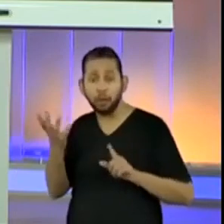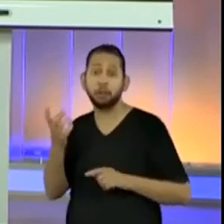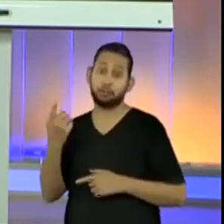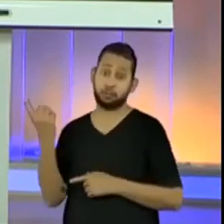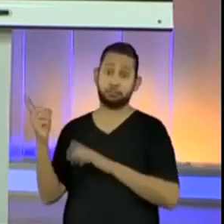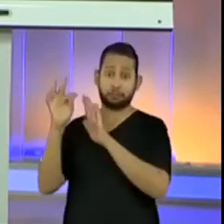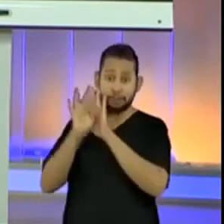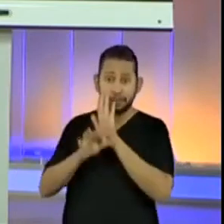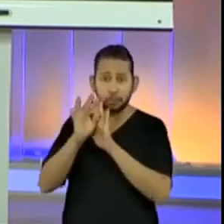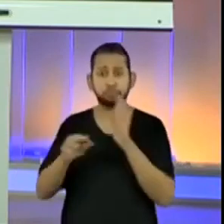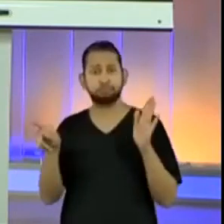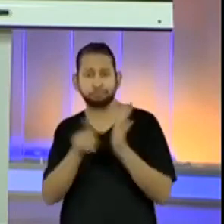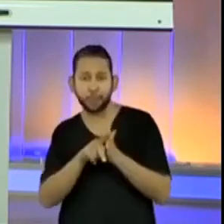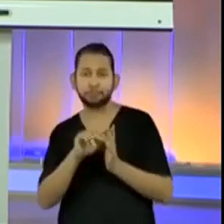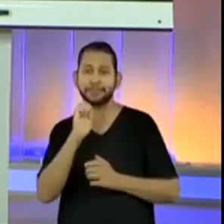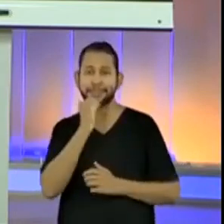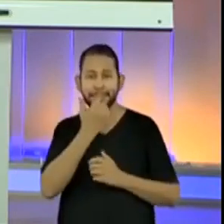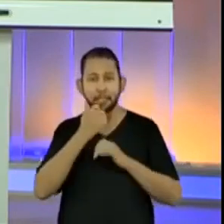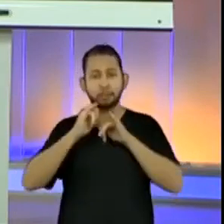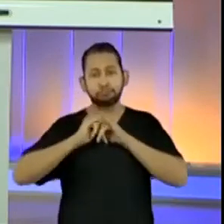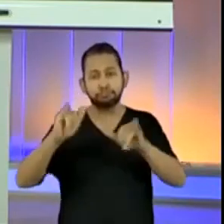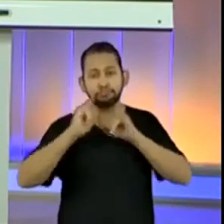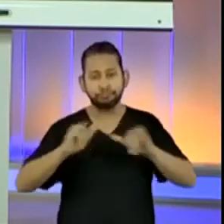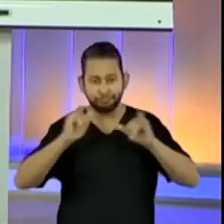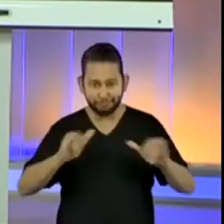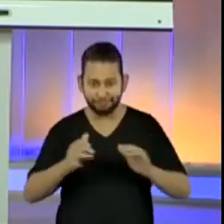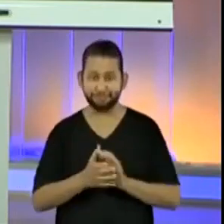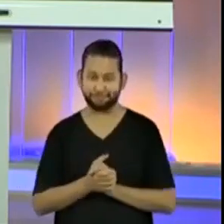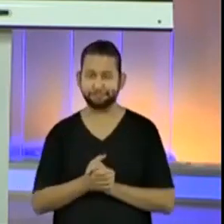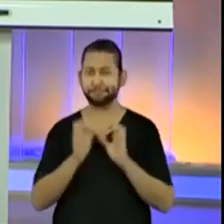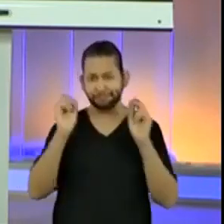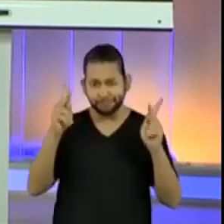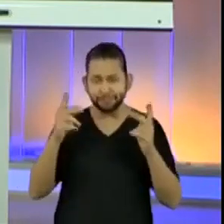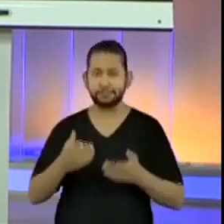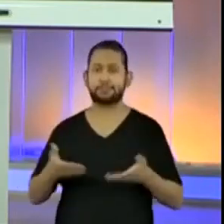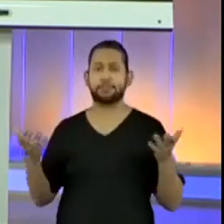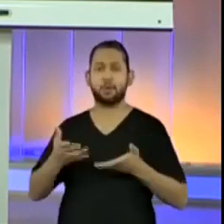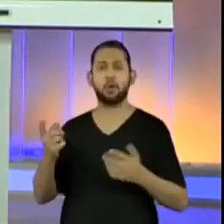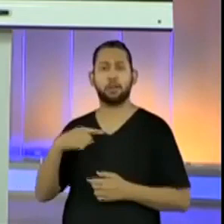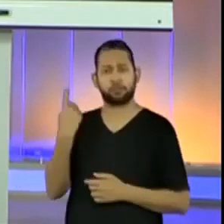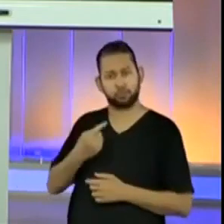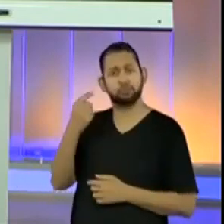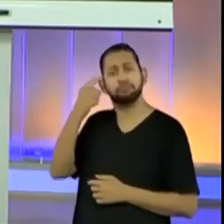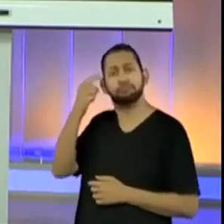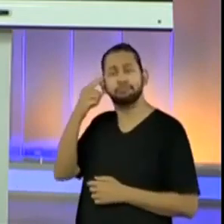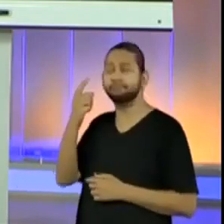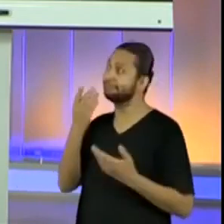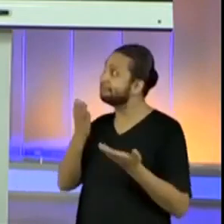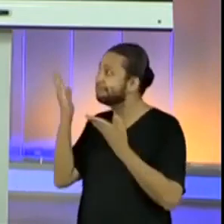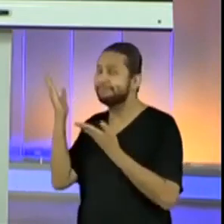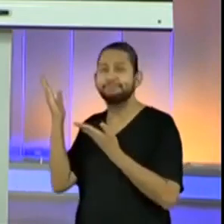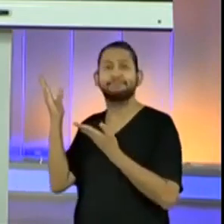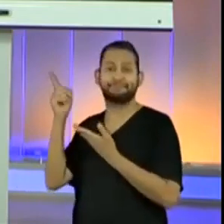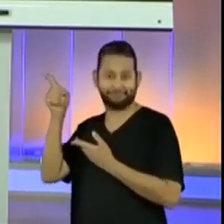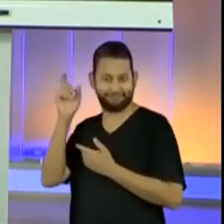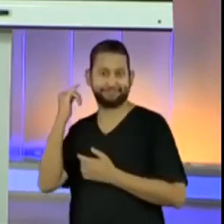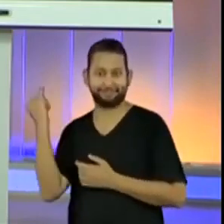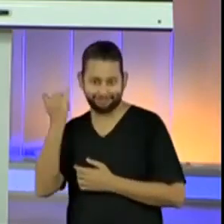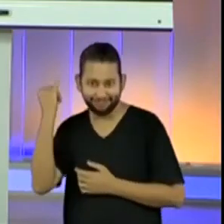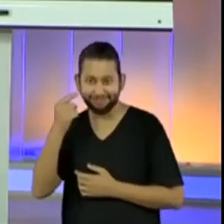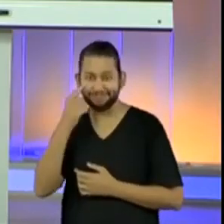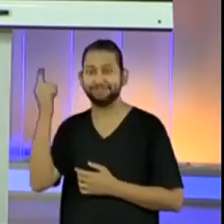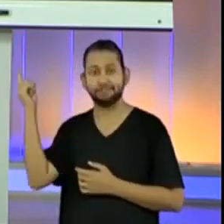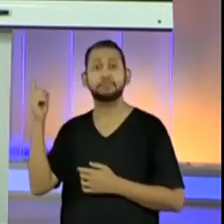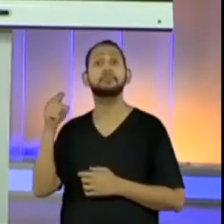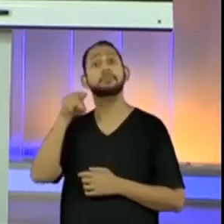de divulgação científica, ok? Bom, agora a gente vai para a parte... importante, olha só,